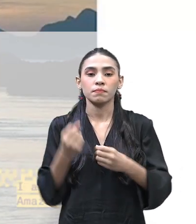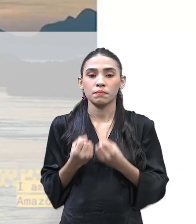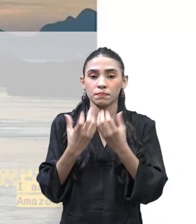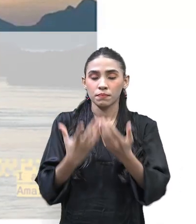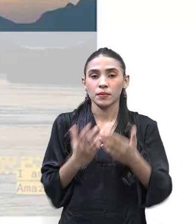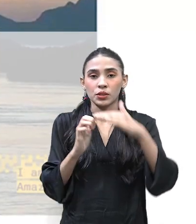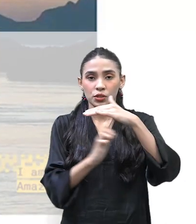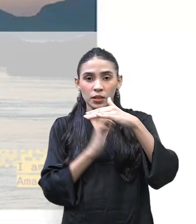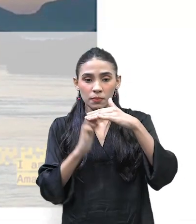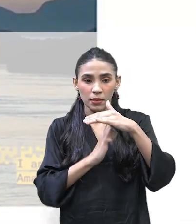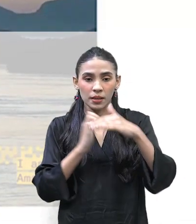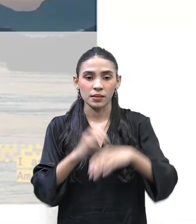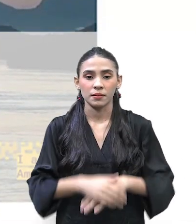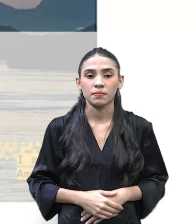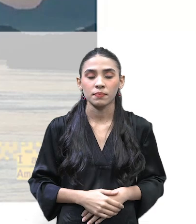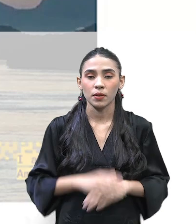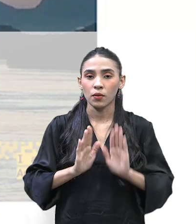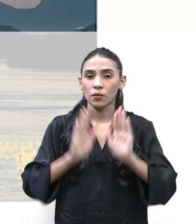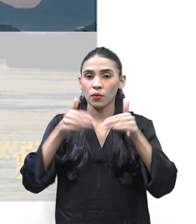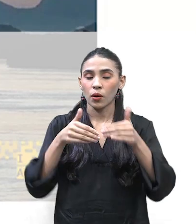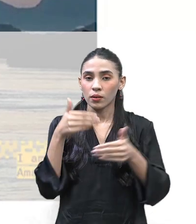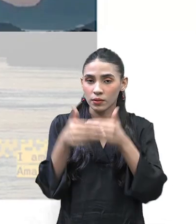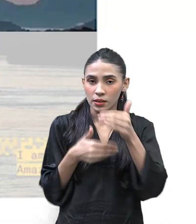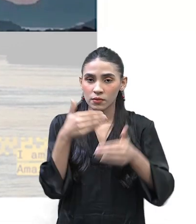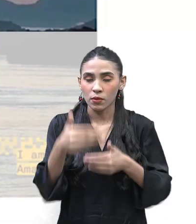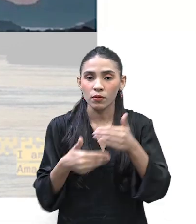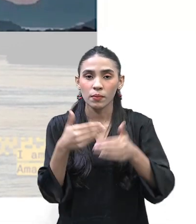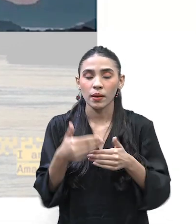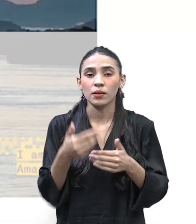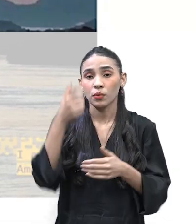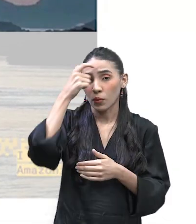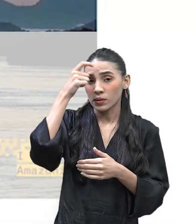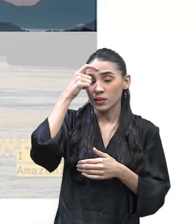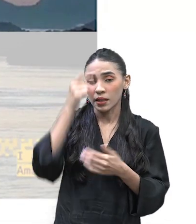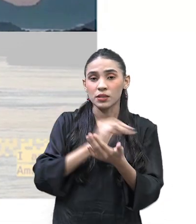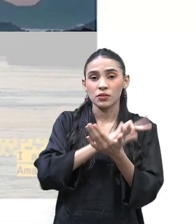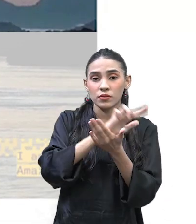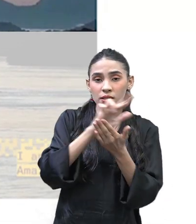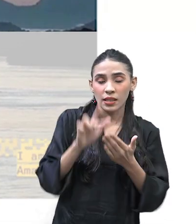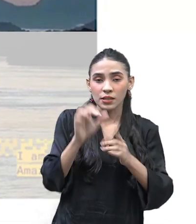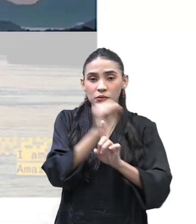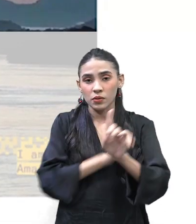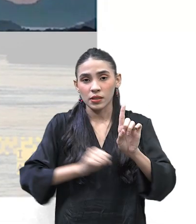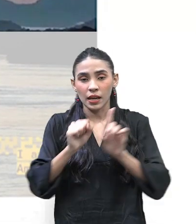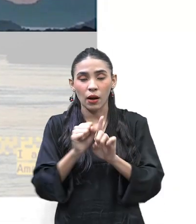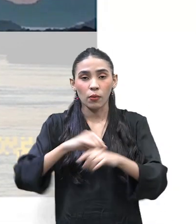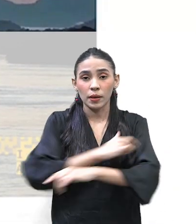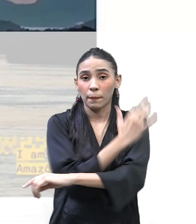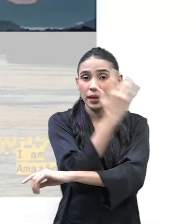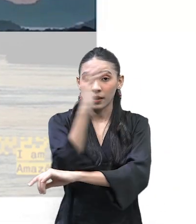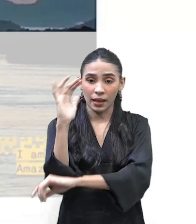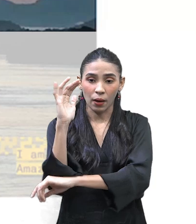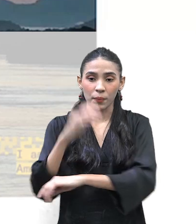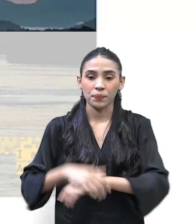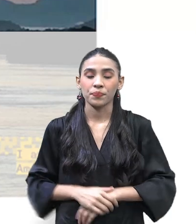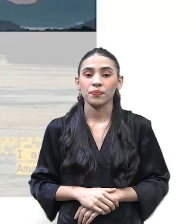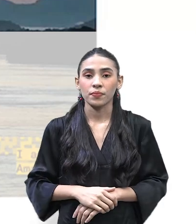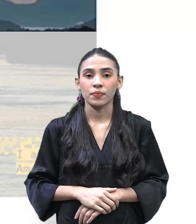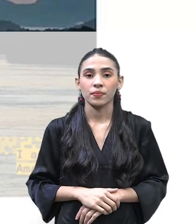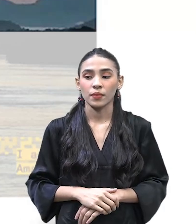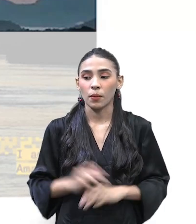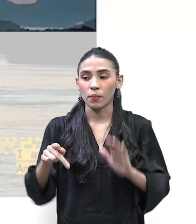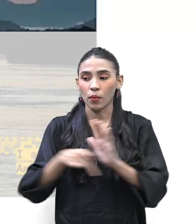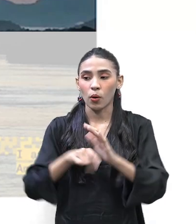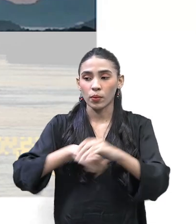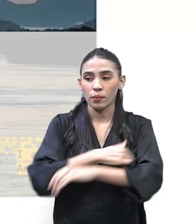de comércio justo, que foca no desenvolvimento sustentável e diversidade social e ambiental dos biomos